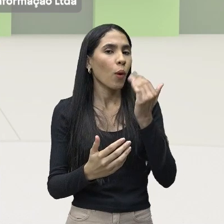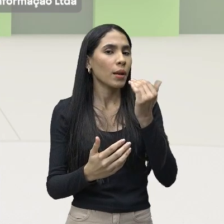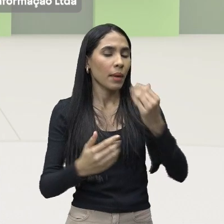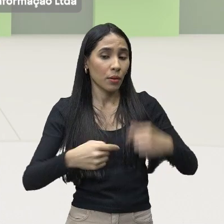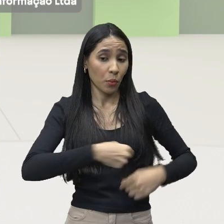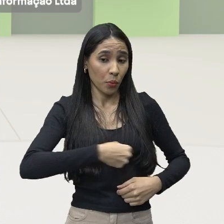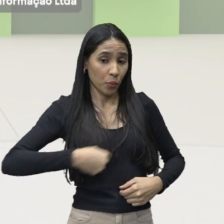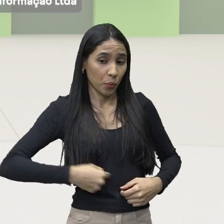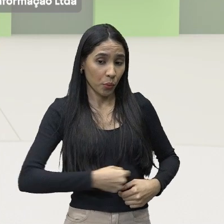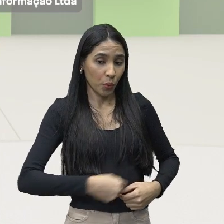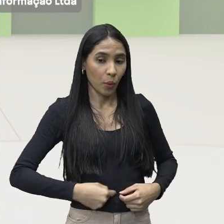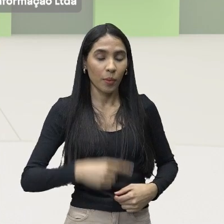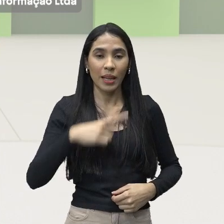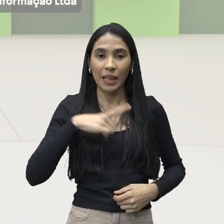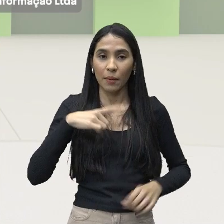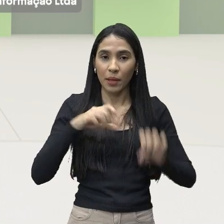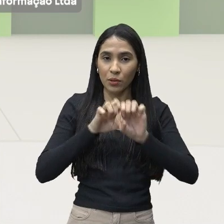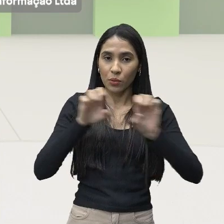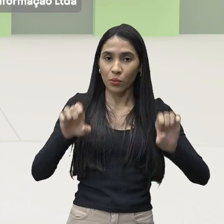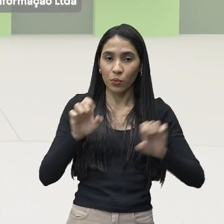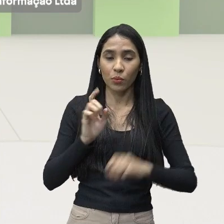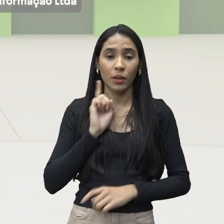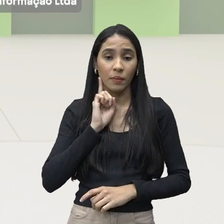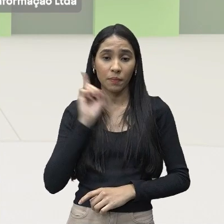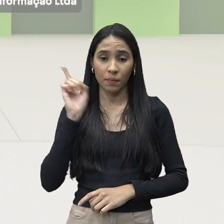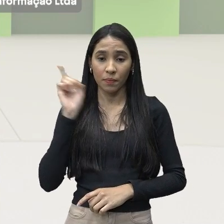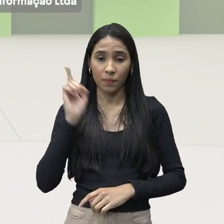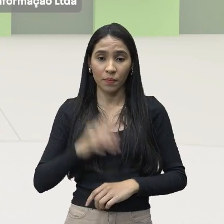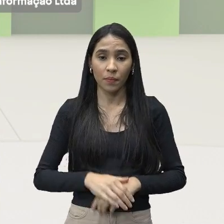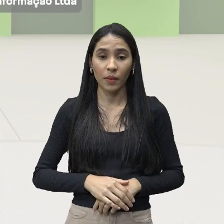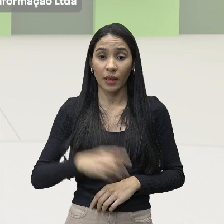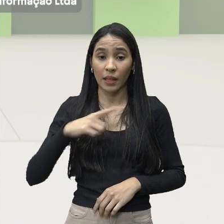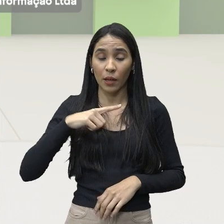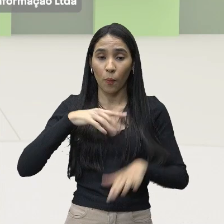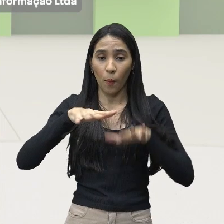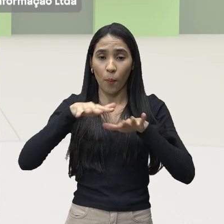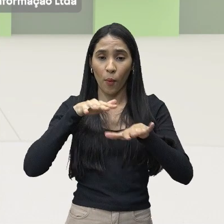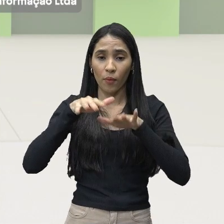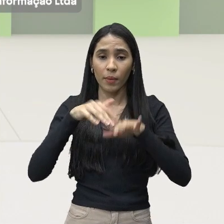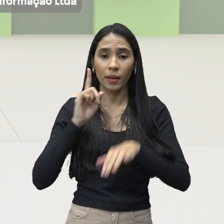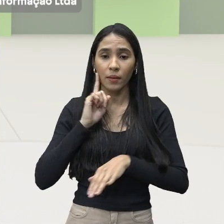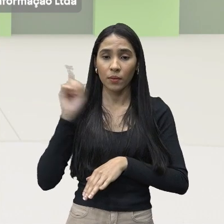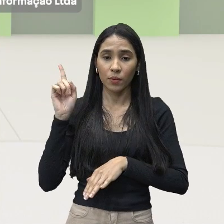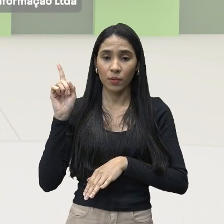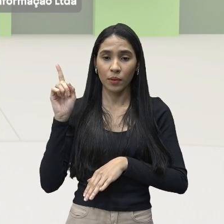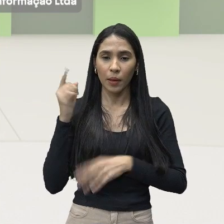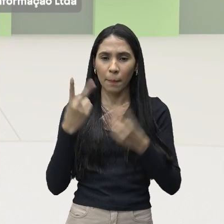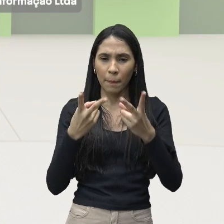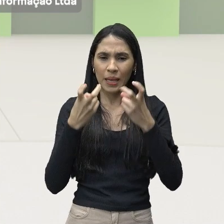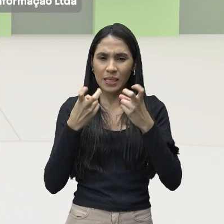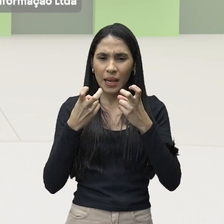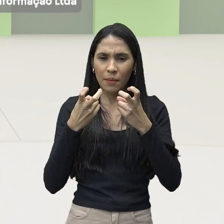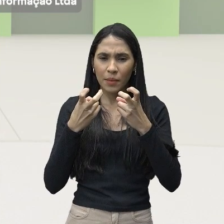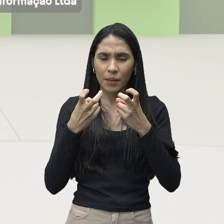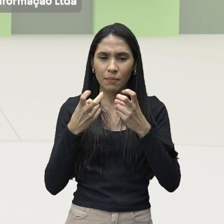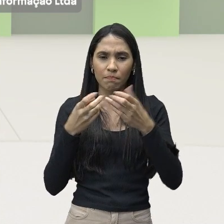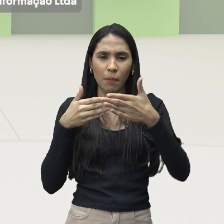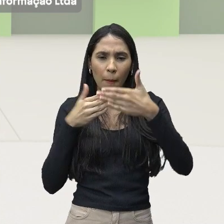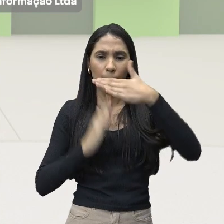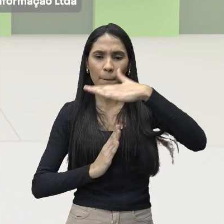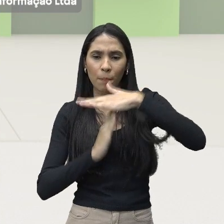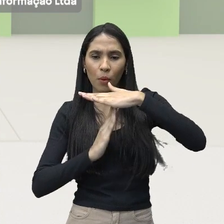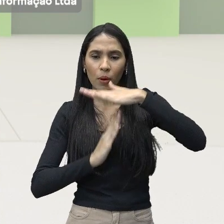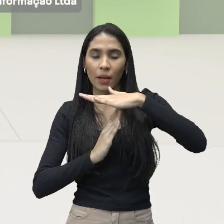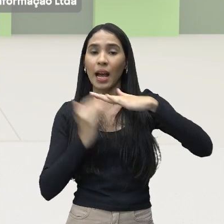estômago? Existe aí uma estrutura que você está observando aí que se movimenta, ela funciona como uma porta que bloqueia a passagem